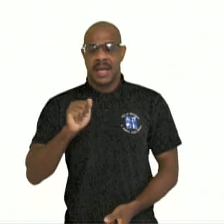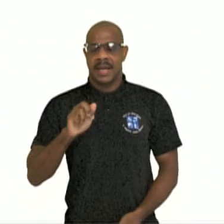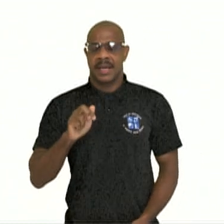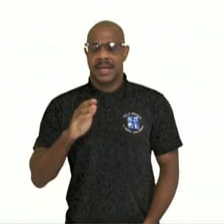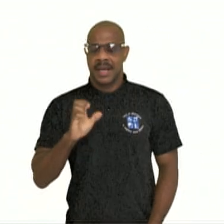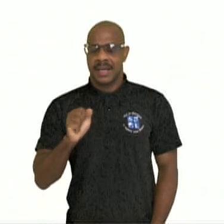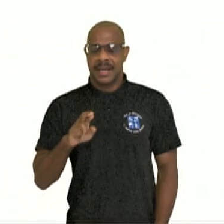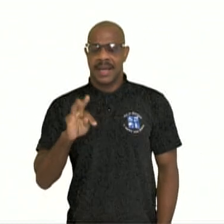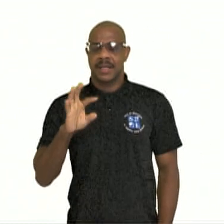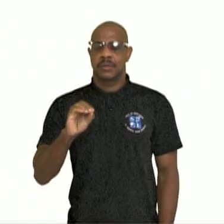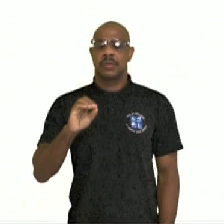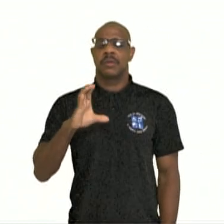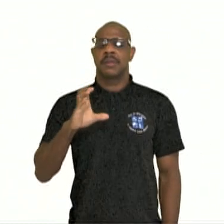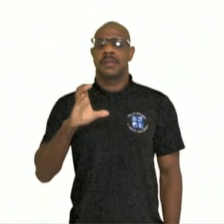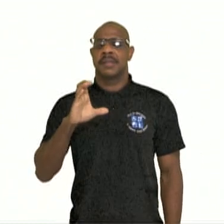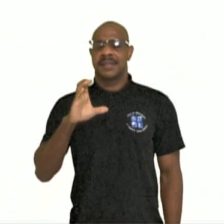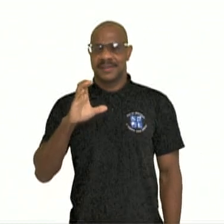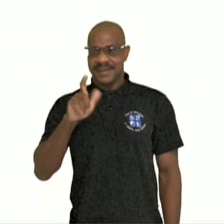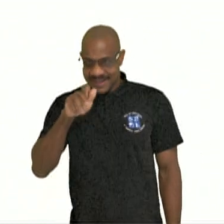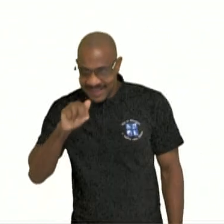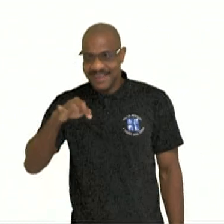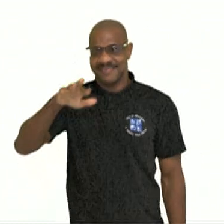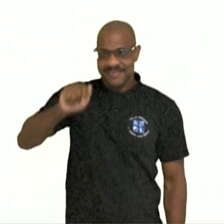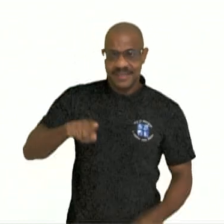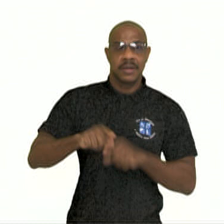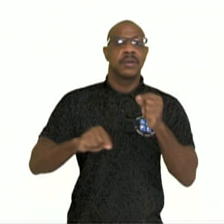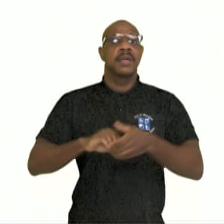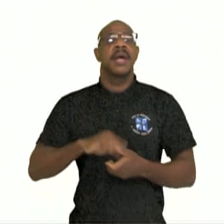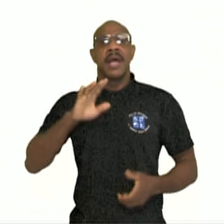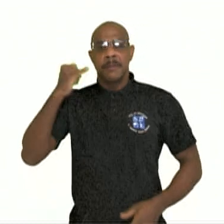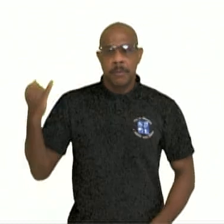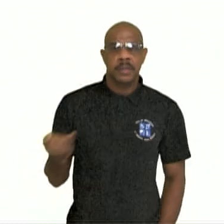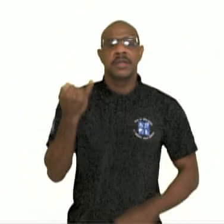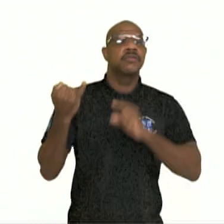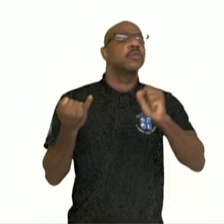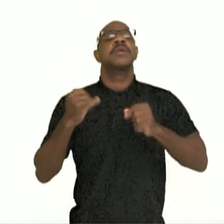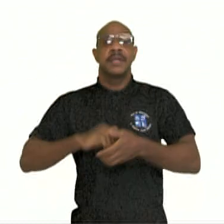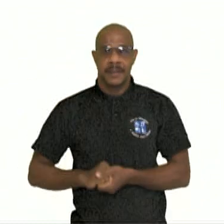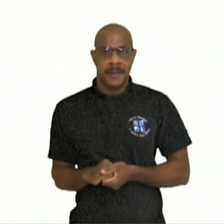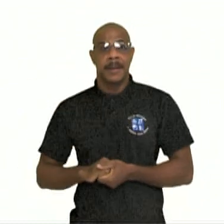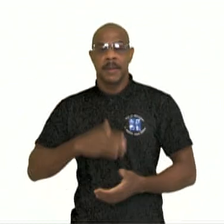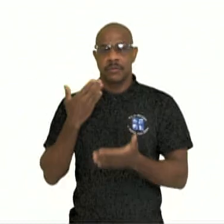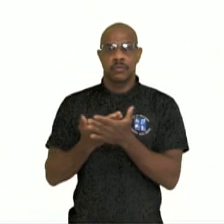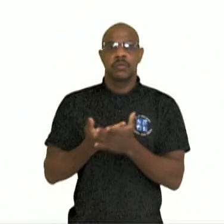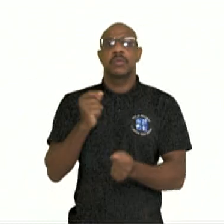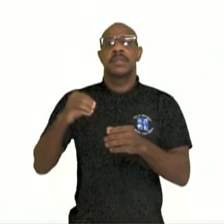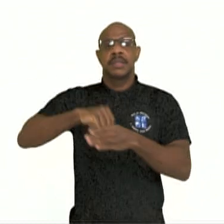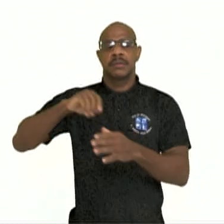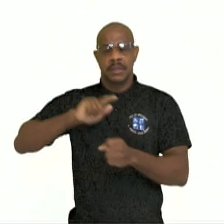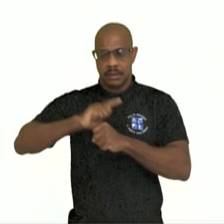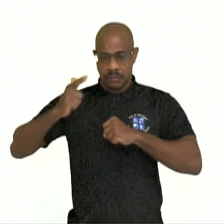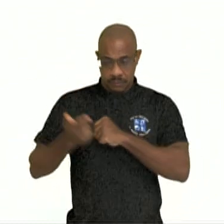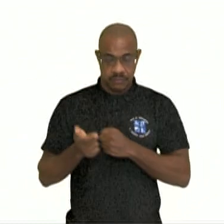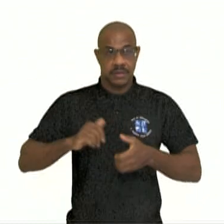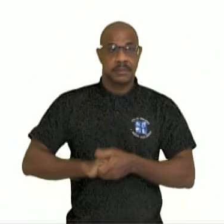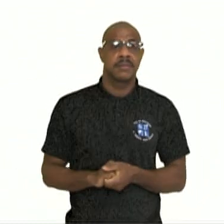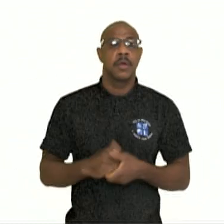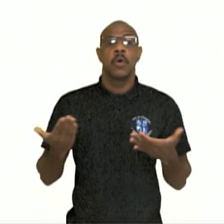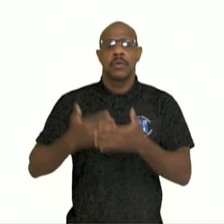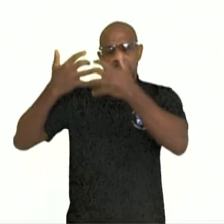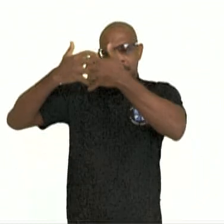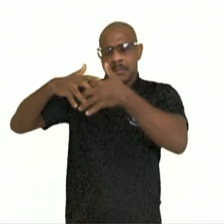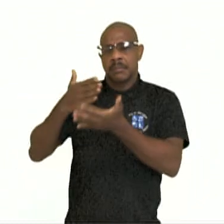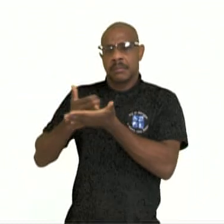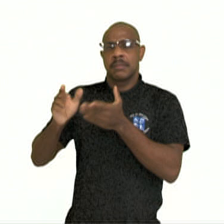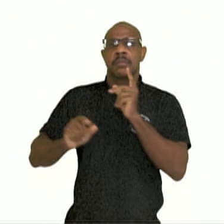faz a representação da superfície terrestre, ela é de fundamental importância para o estudo da geografia. E a nossa reflexão